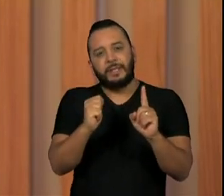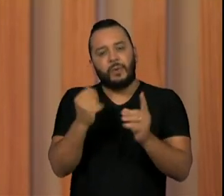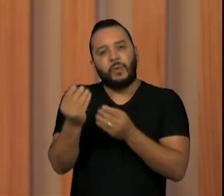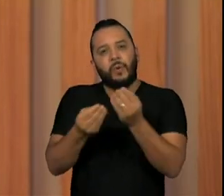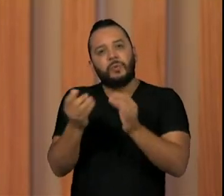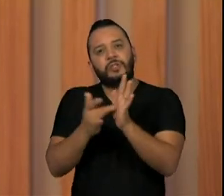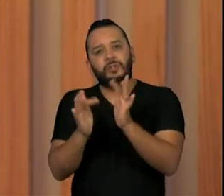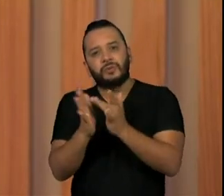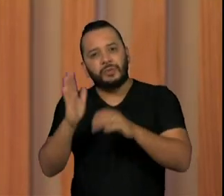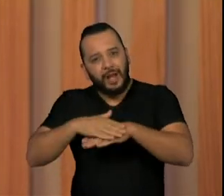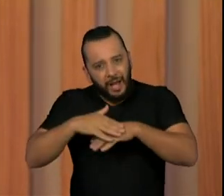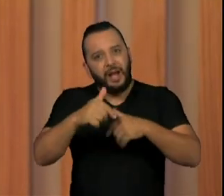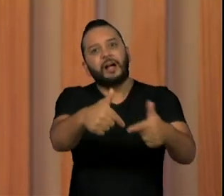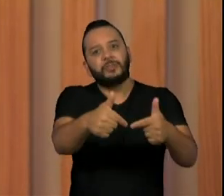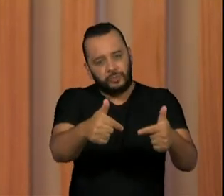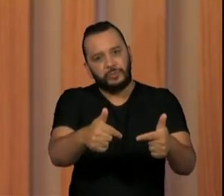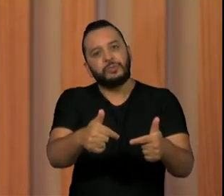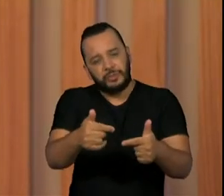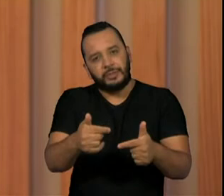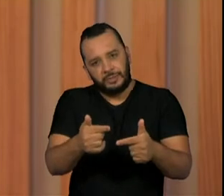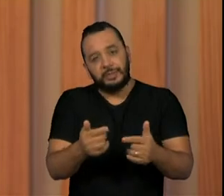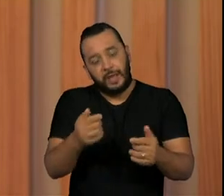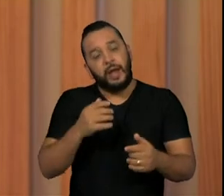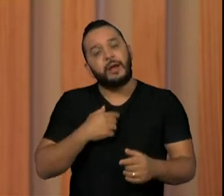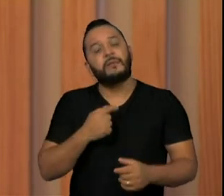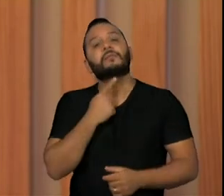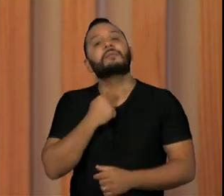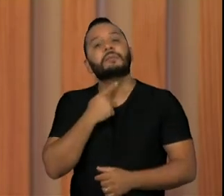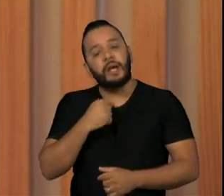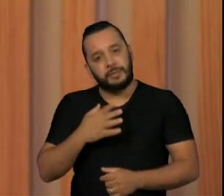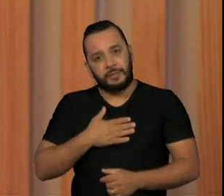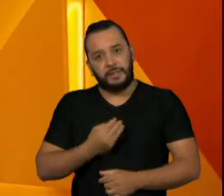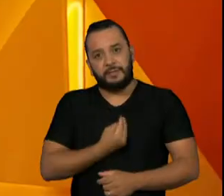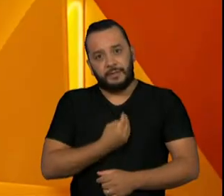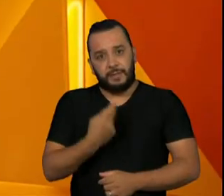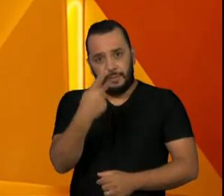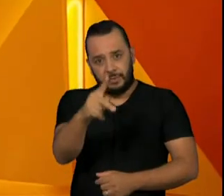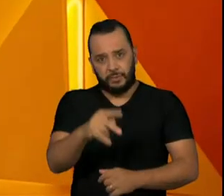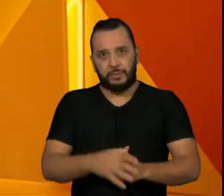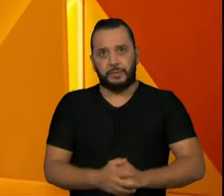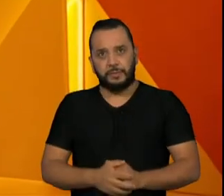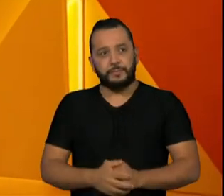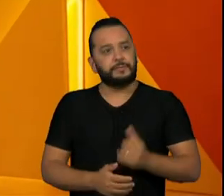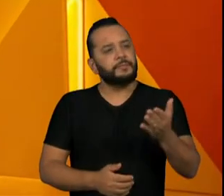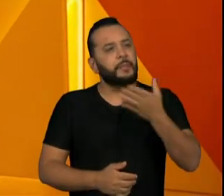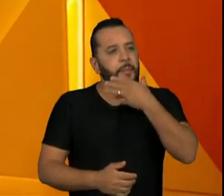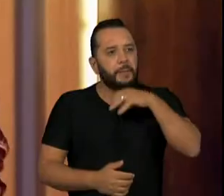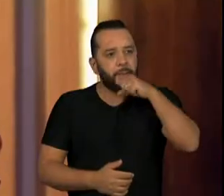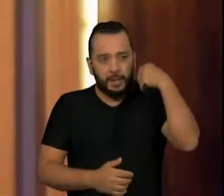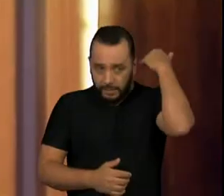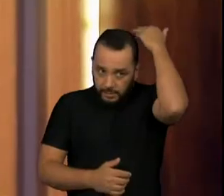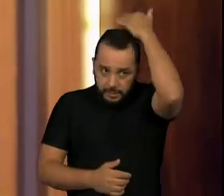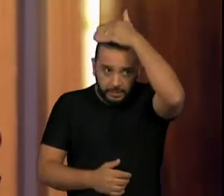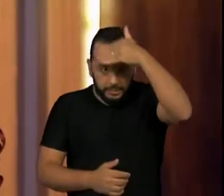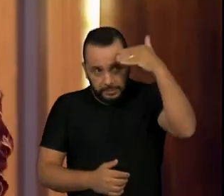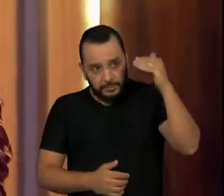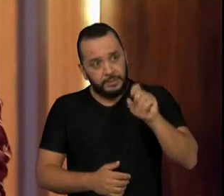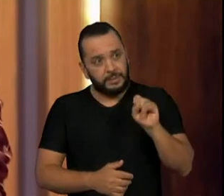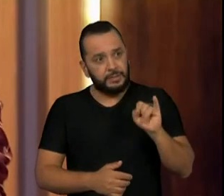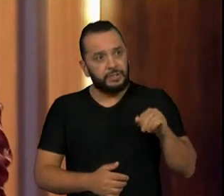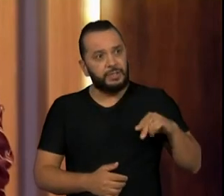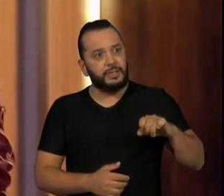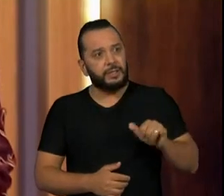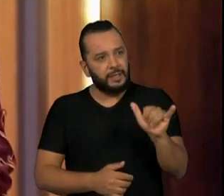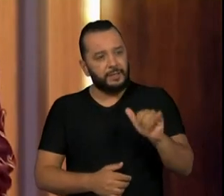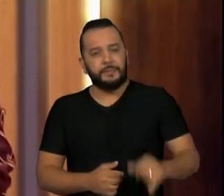Jesus faria se estivesse no seu lugar. Esse é o desejo para a minha vida e para a sua. Pai Sidney. Eu gosto